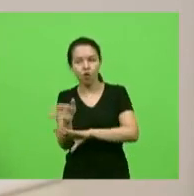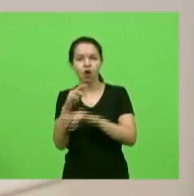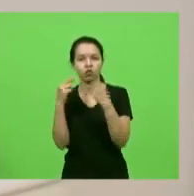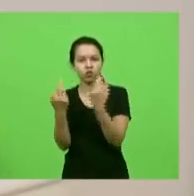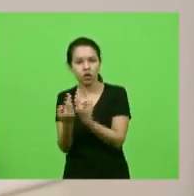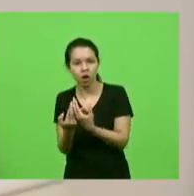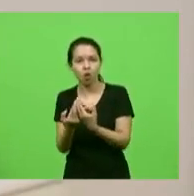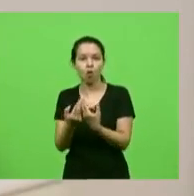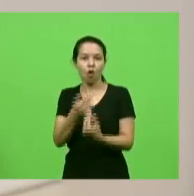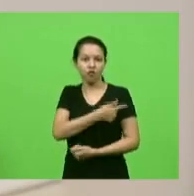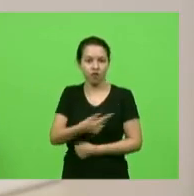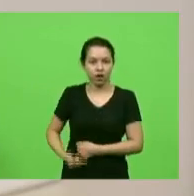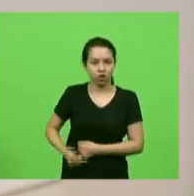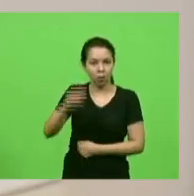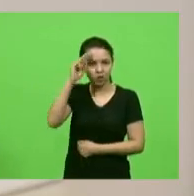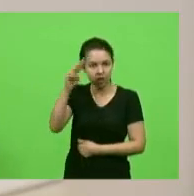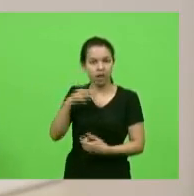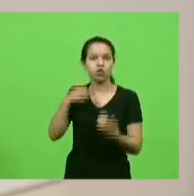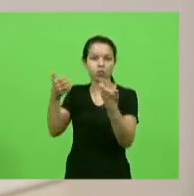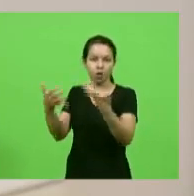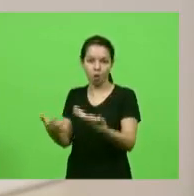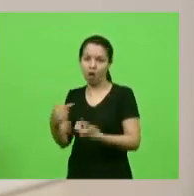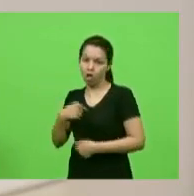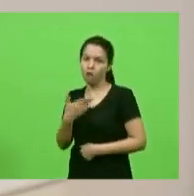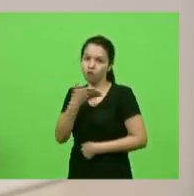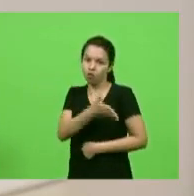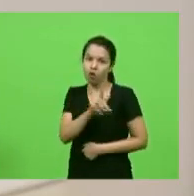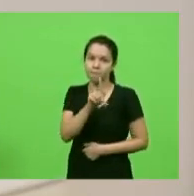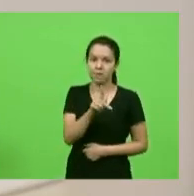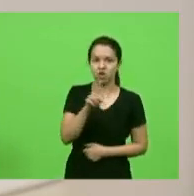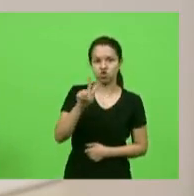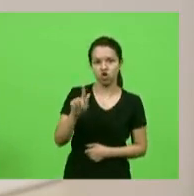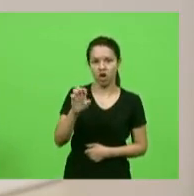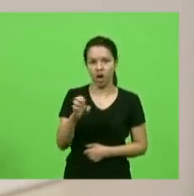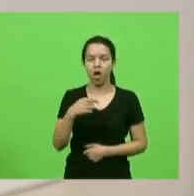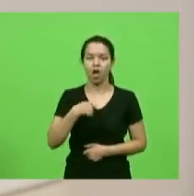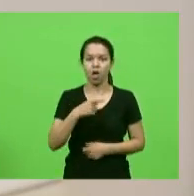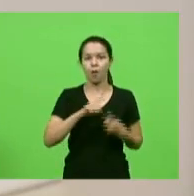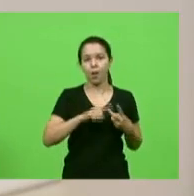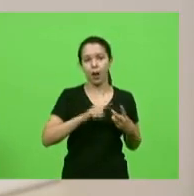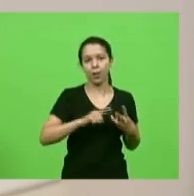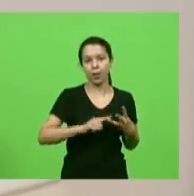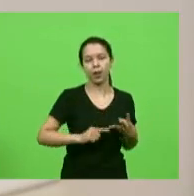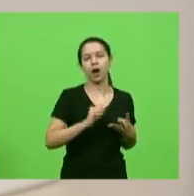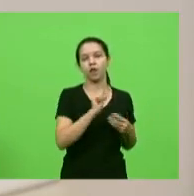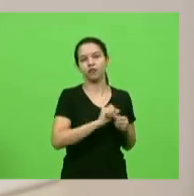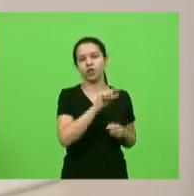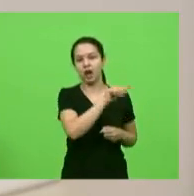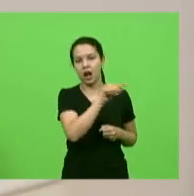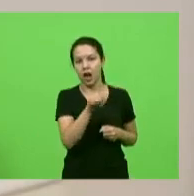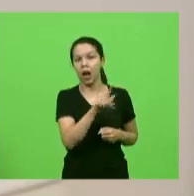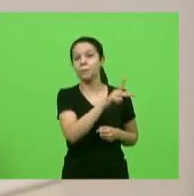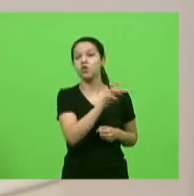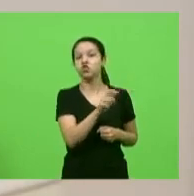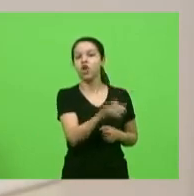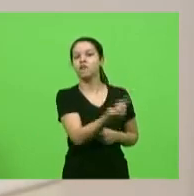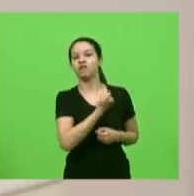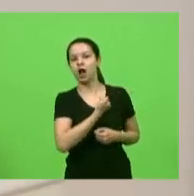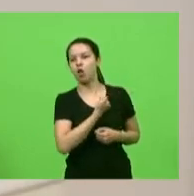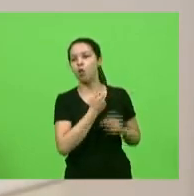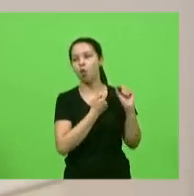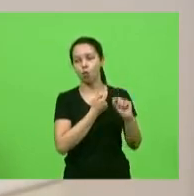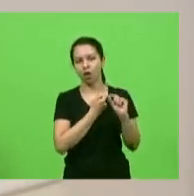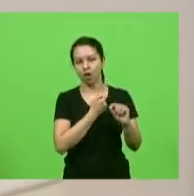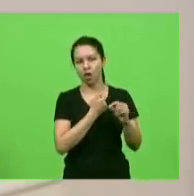a situação. Ó, estive na PGE, fiz isso, isso e isso, e a orientação da PGE é a seguinte, tá? Isso